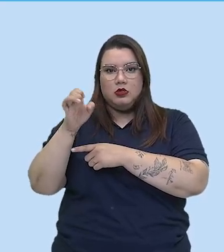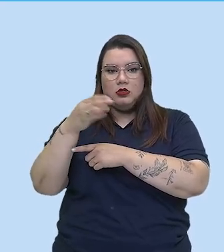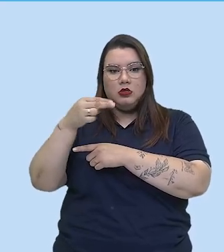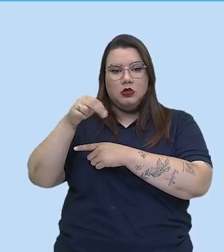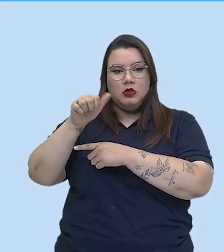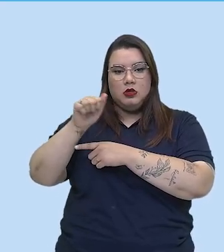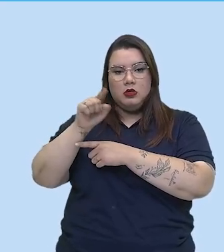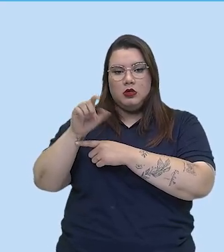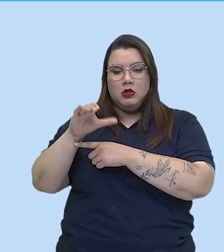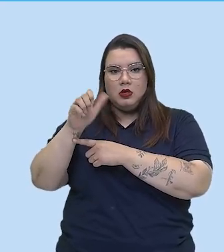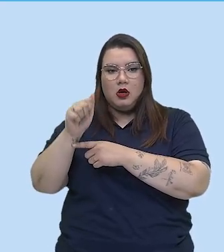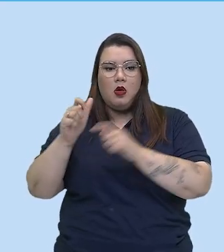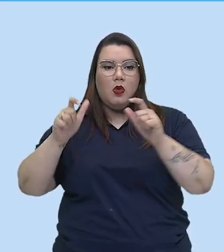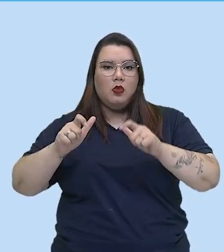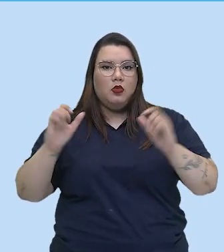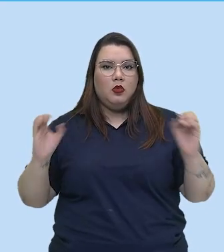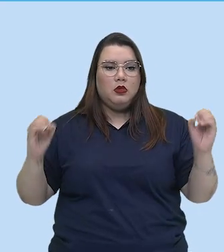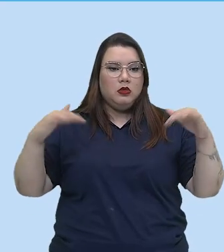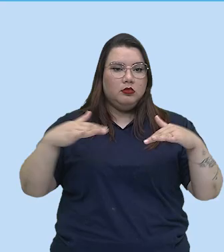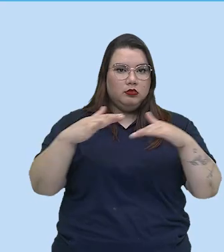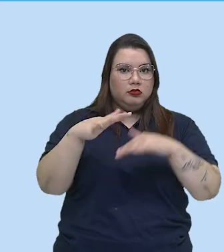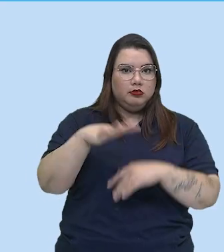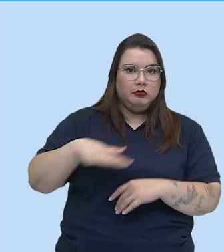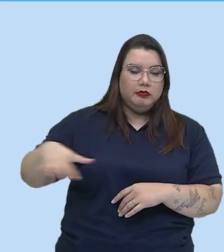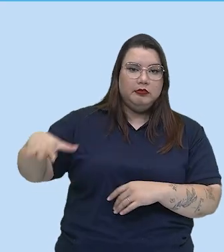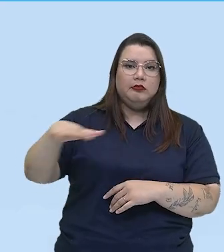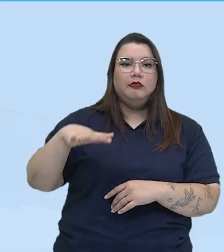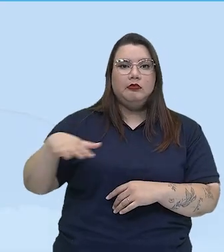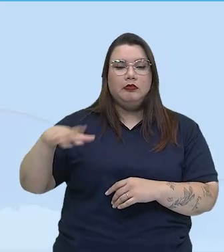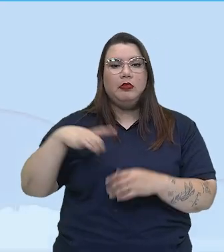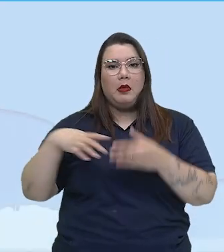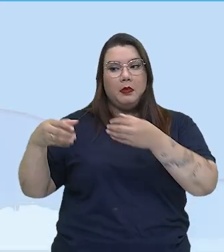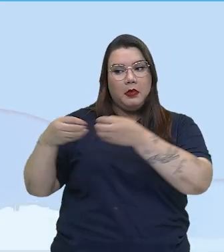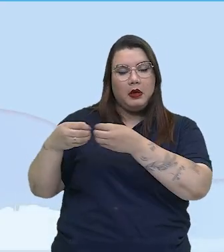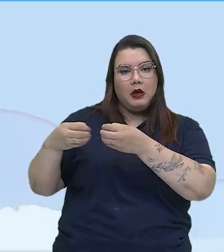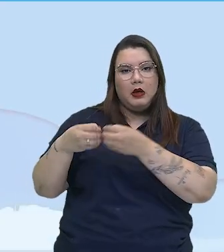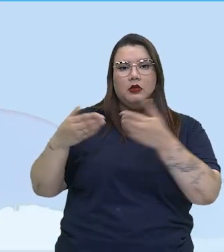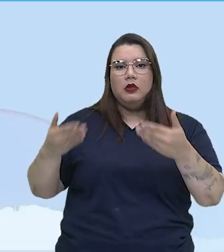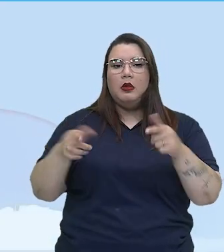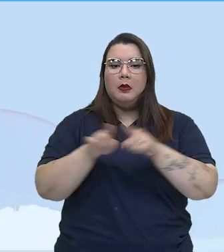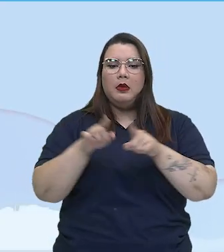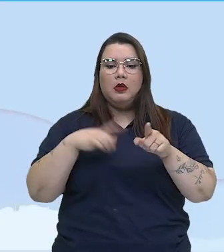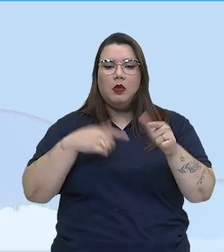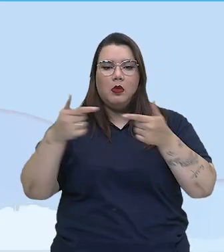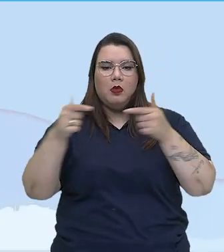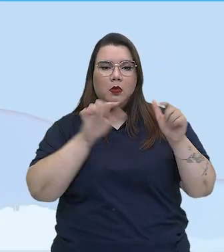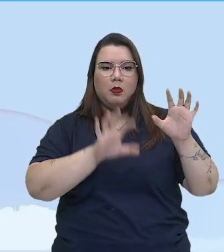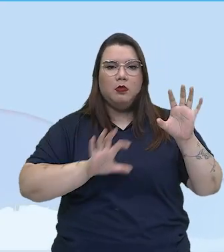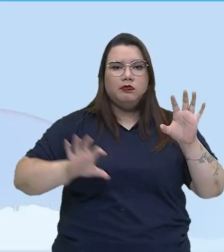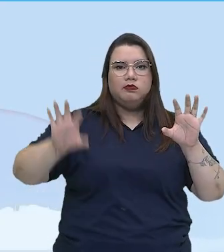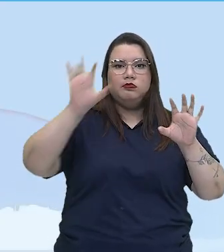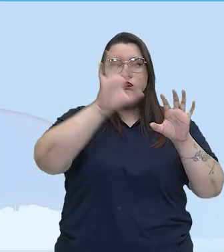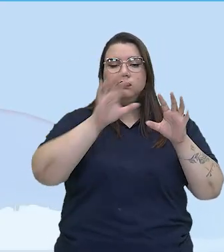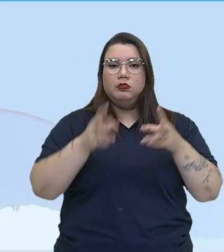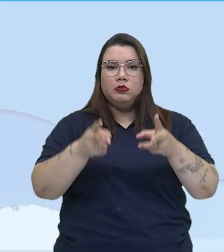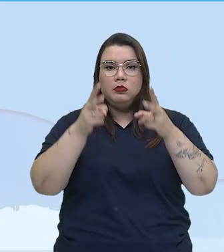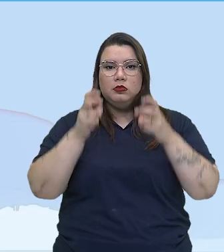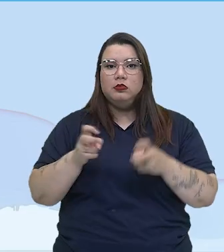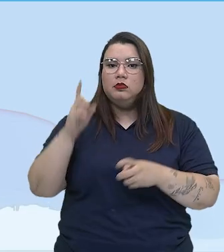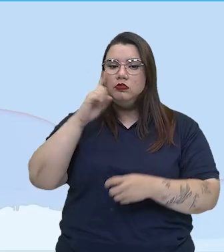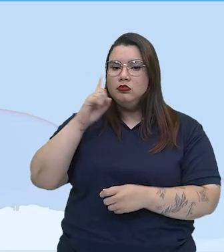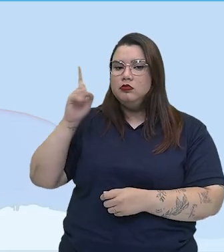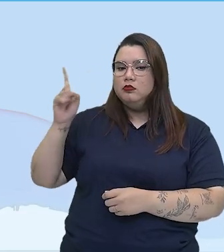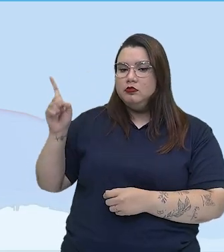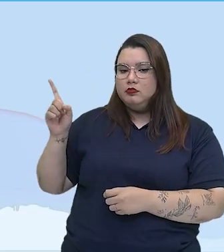Pacífico. E aí nós temos também várias outras placas que vocês podem estar observando, né, como